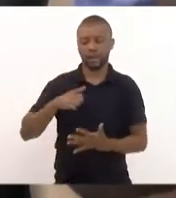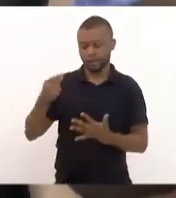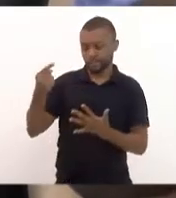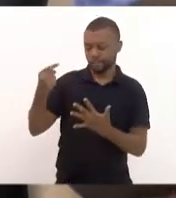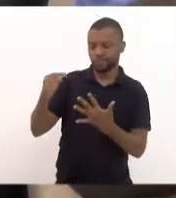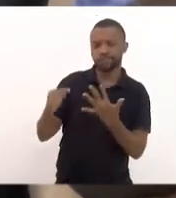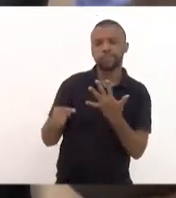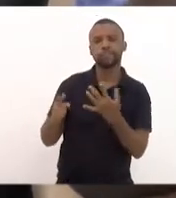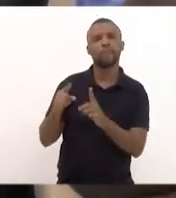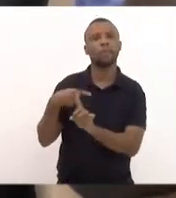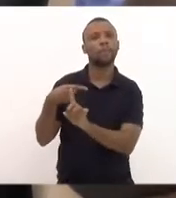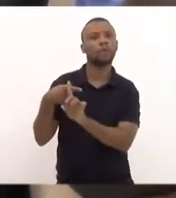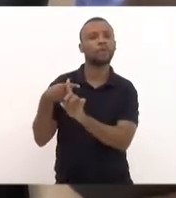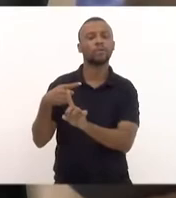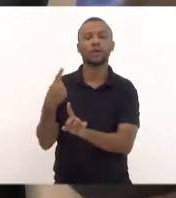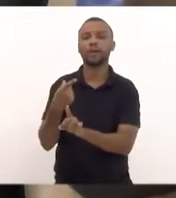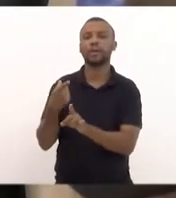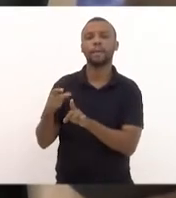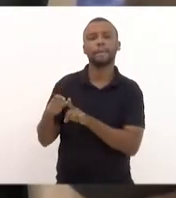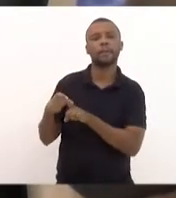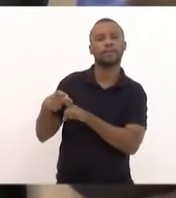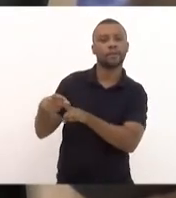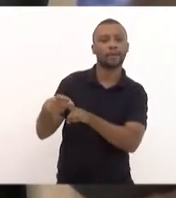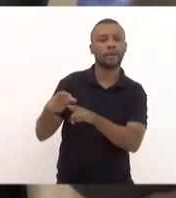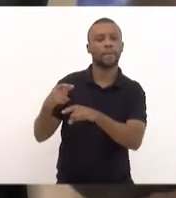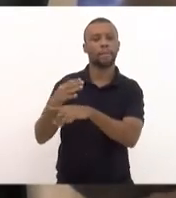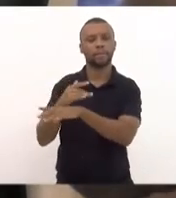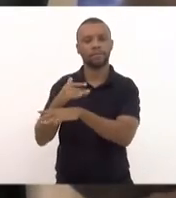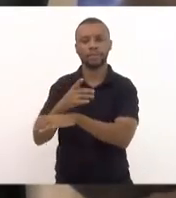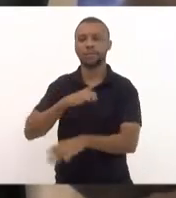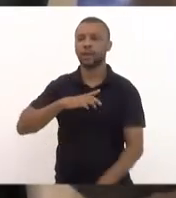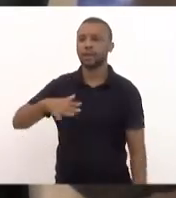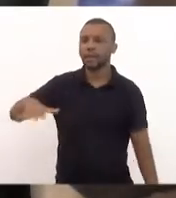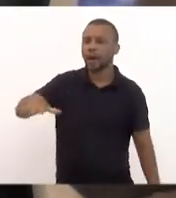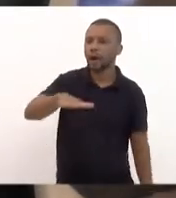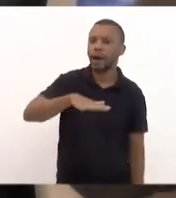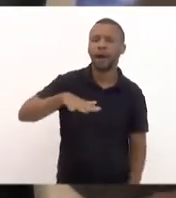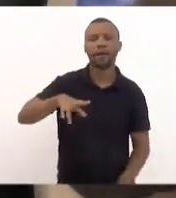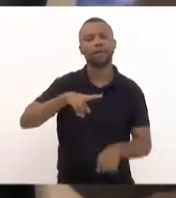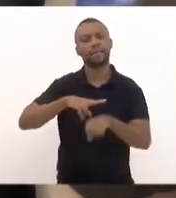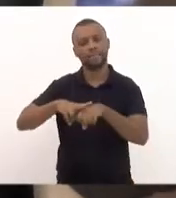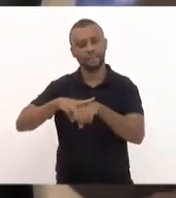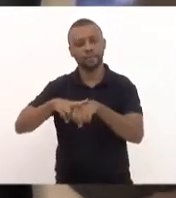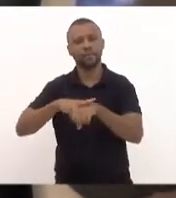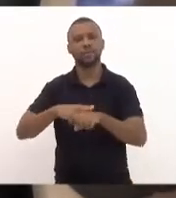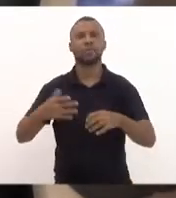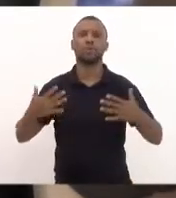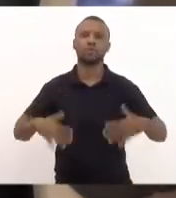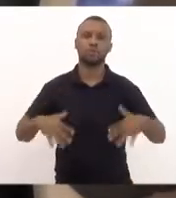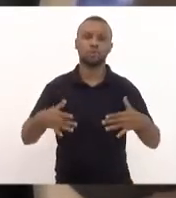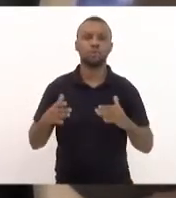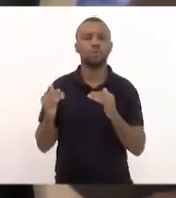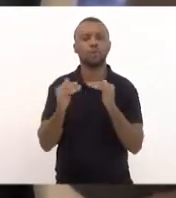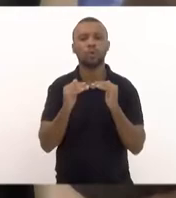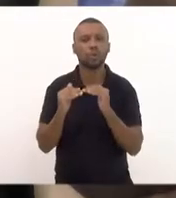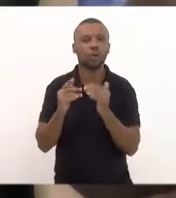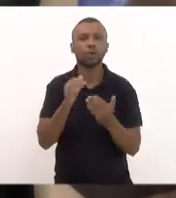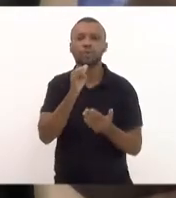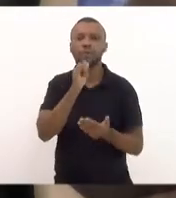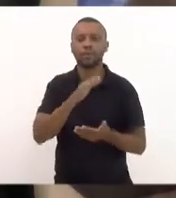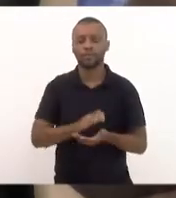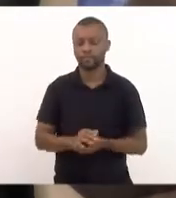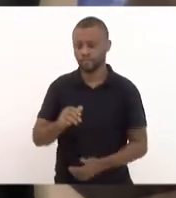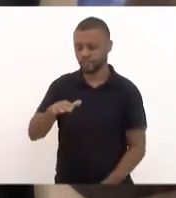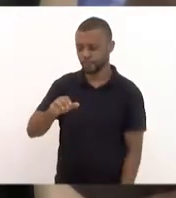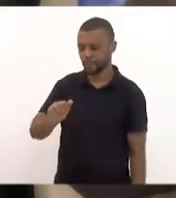que a nossa periferia metropolitana tem uma área verde muito grande, embora eu concordo que não adianta também, por exemplo, lá em Maricá tem a